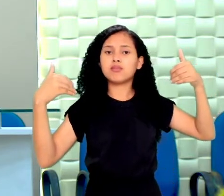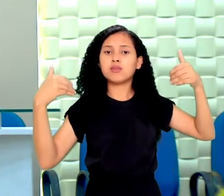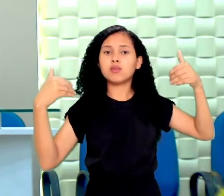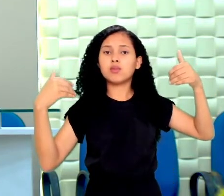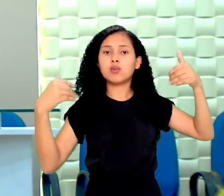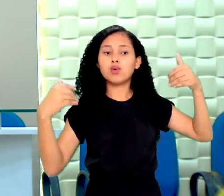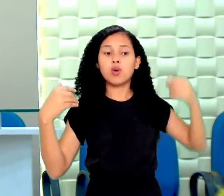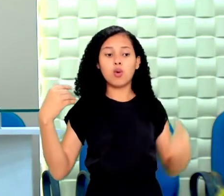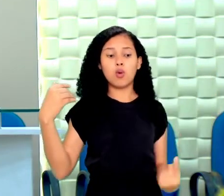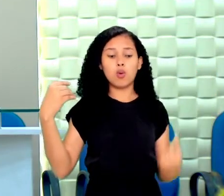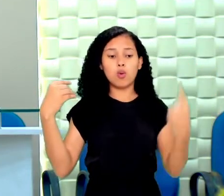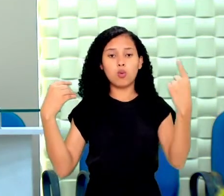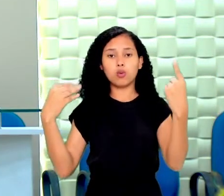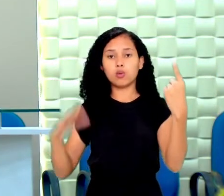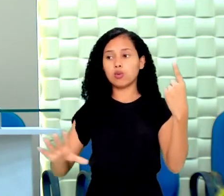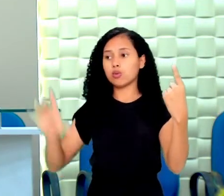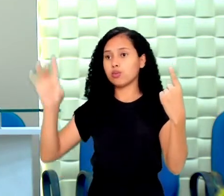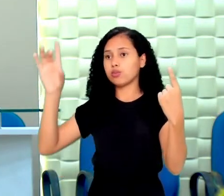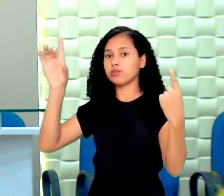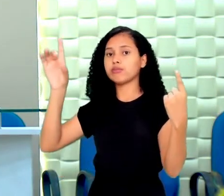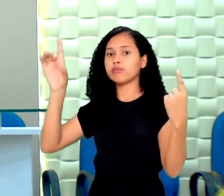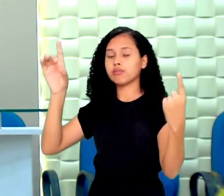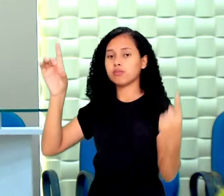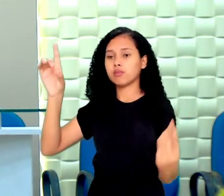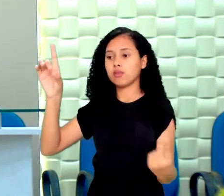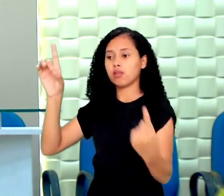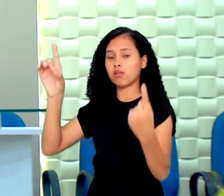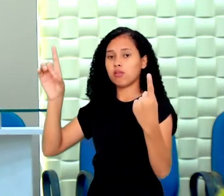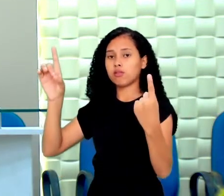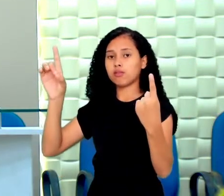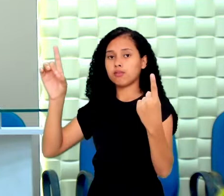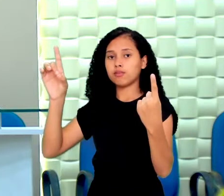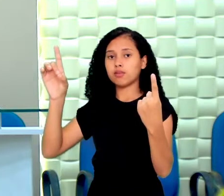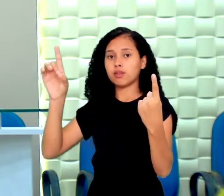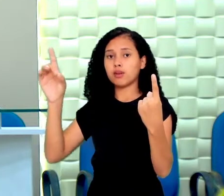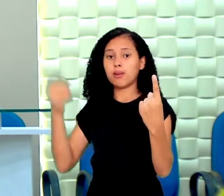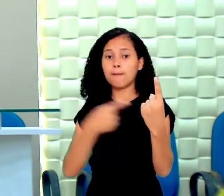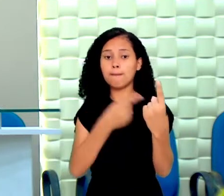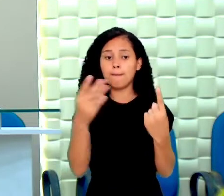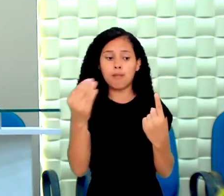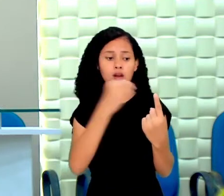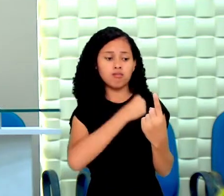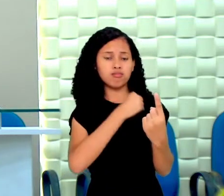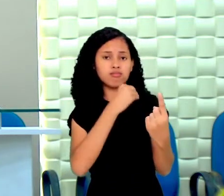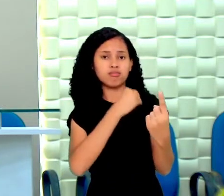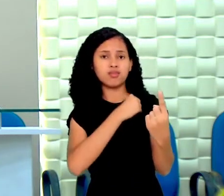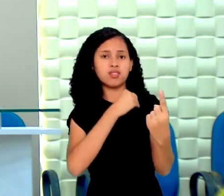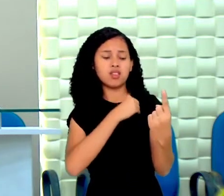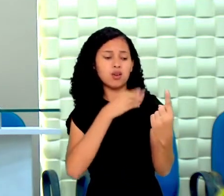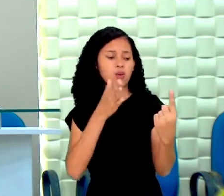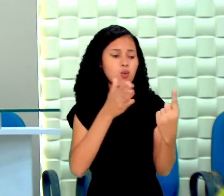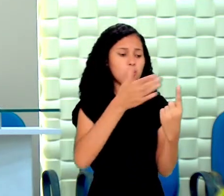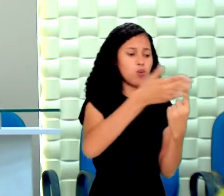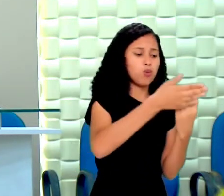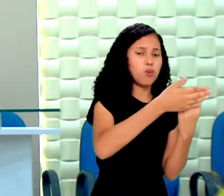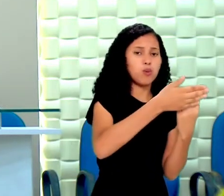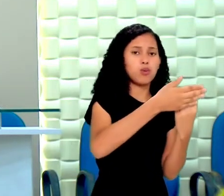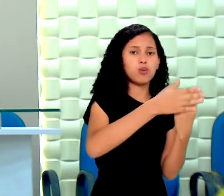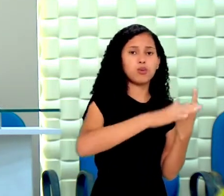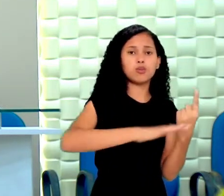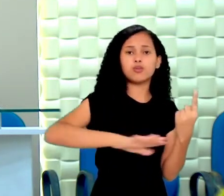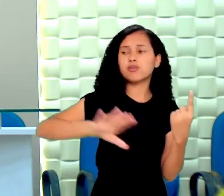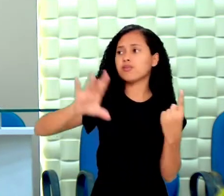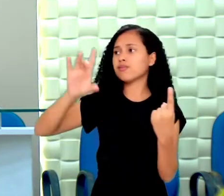vós e o vosso Deus, e os vossos pecados encobrem o seu rosto de